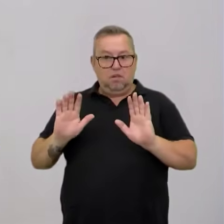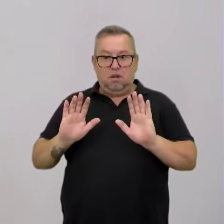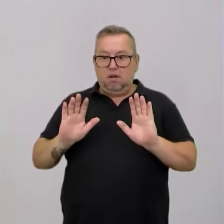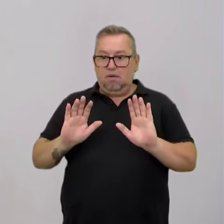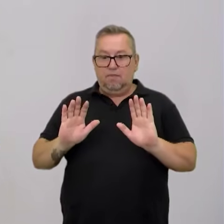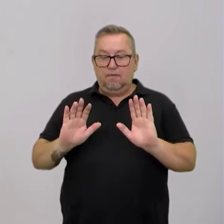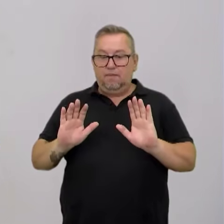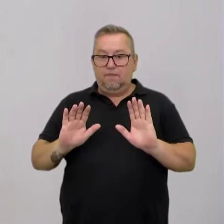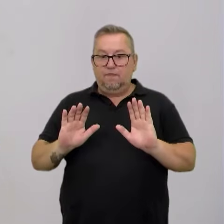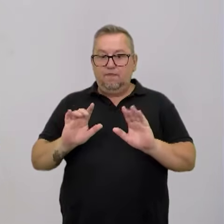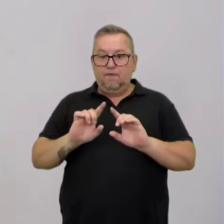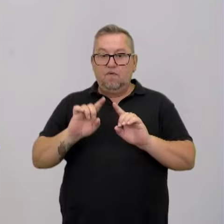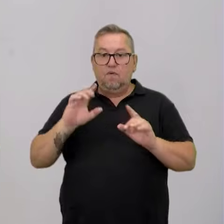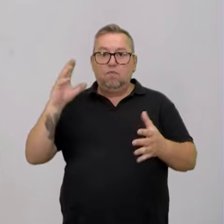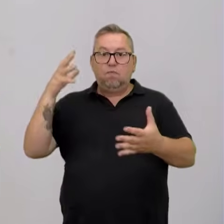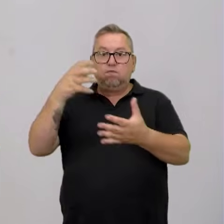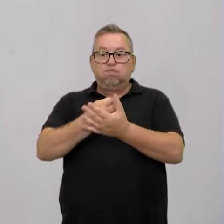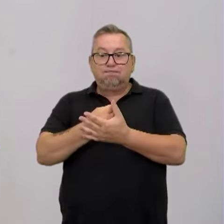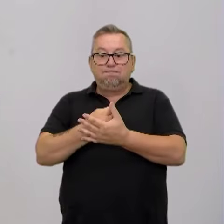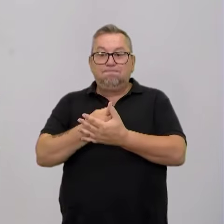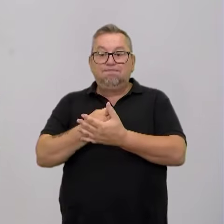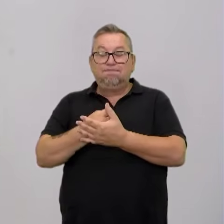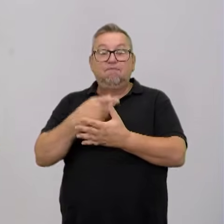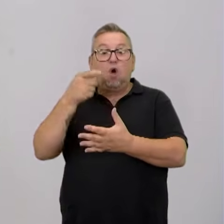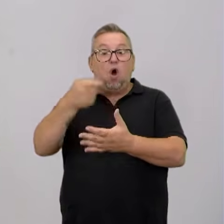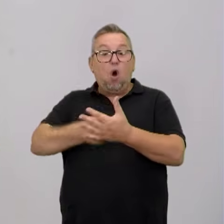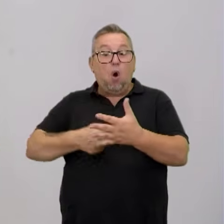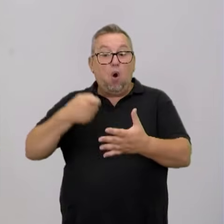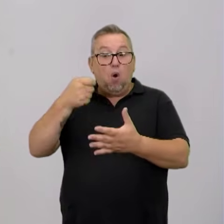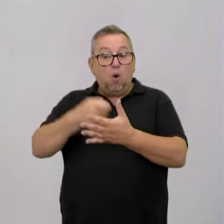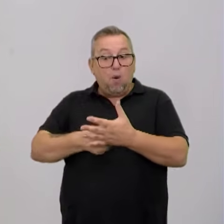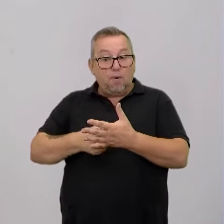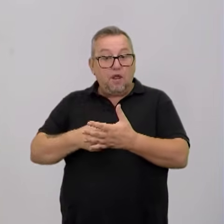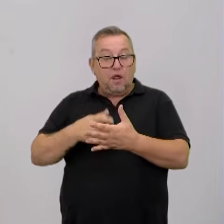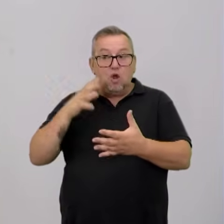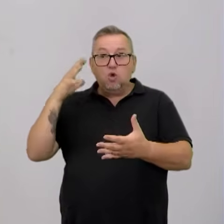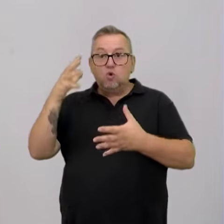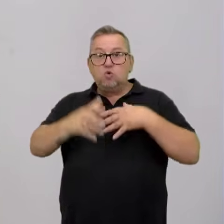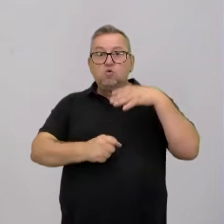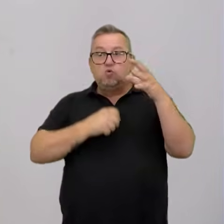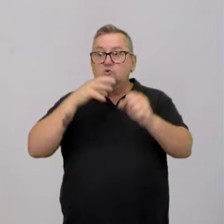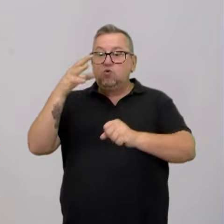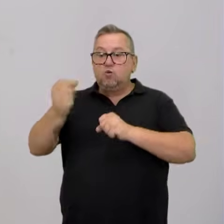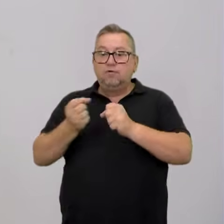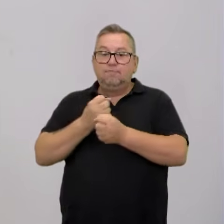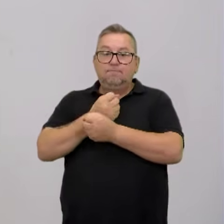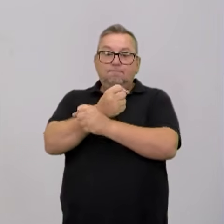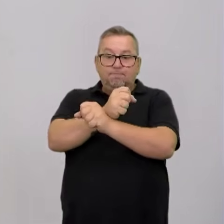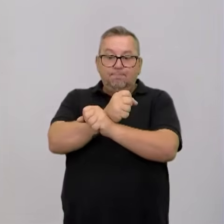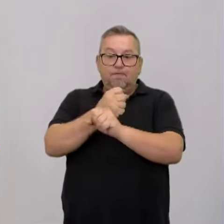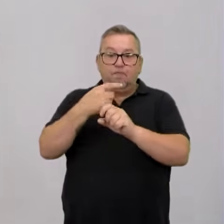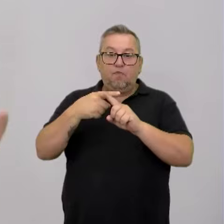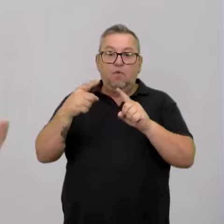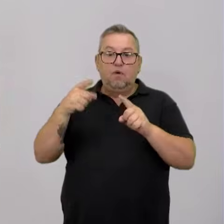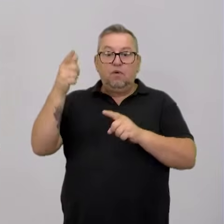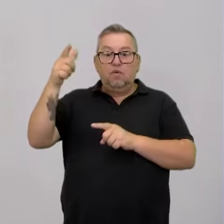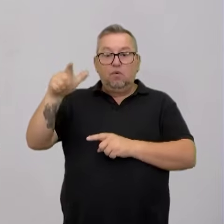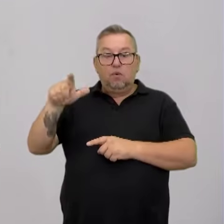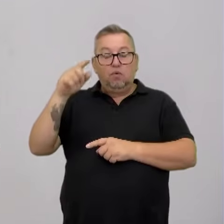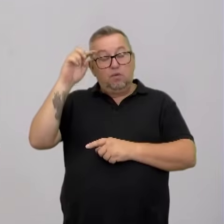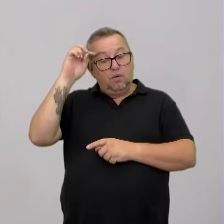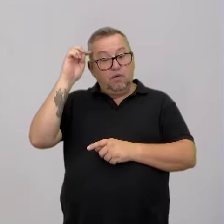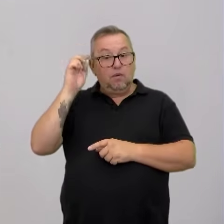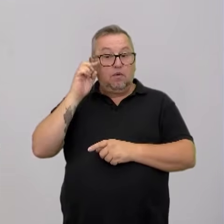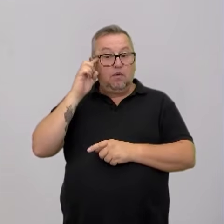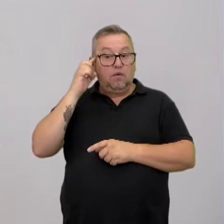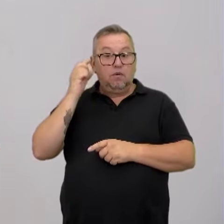eles foram escravizados, então eles foram obrigados, eles se tornaram escravos por conta de um outro, né? Então a